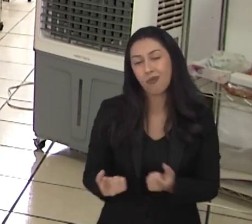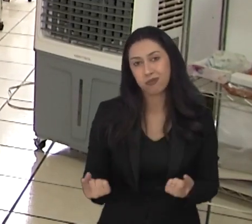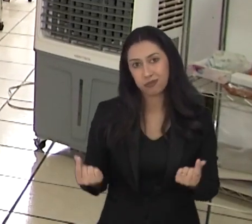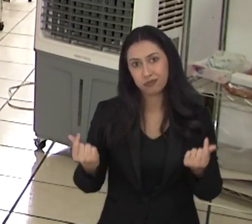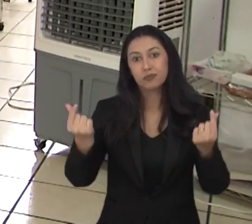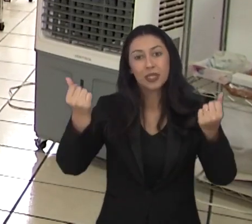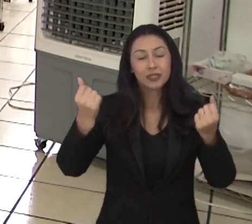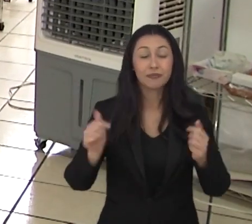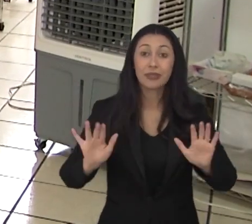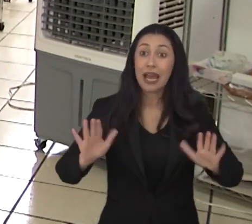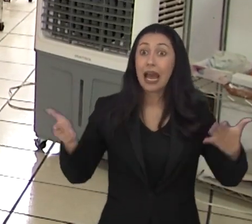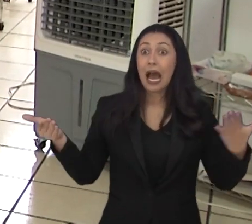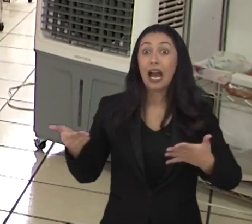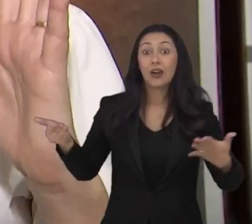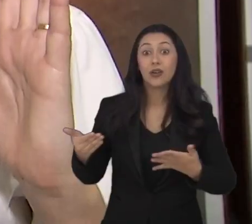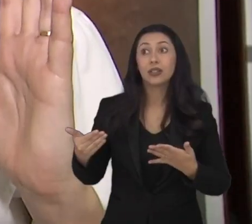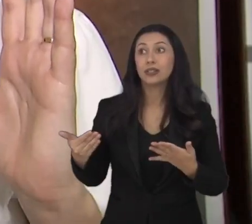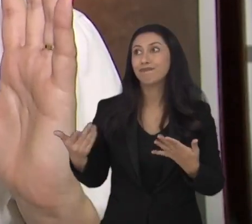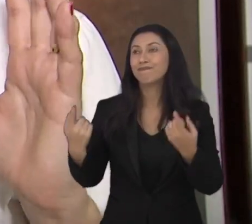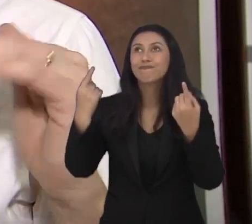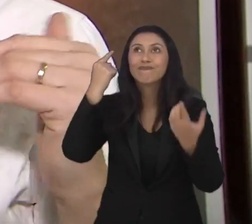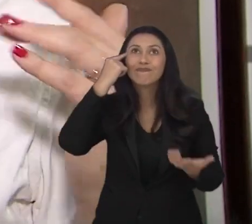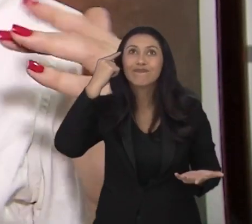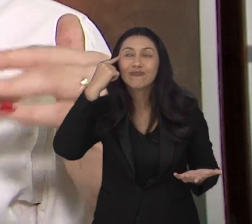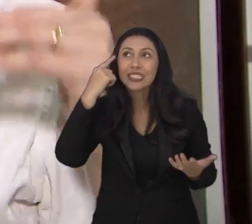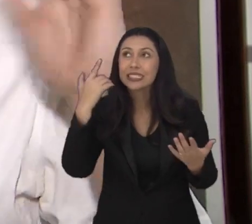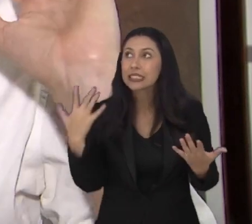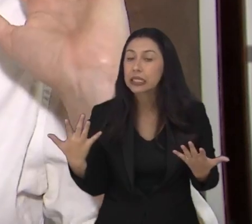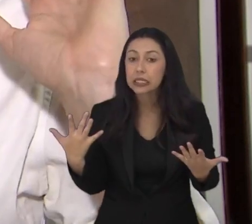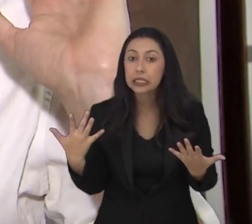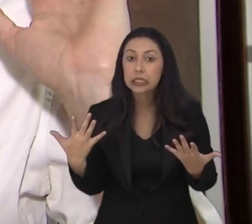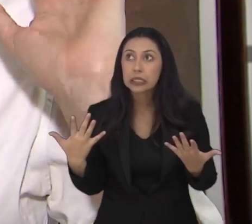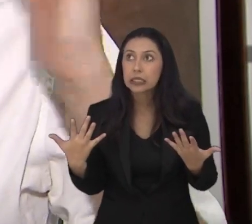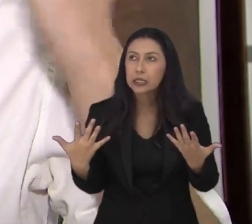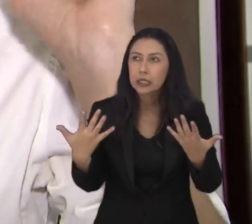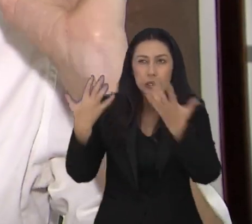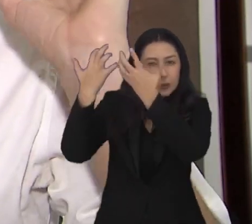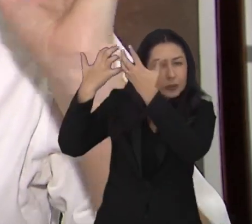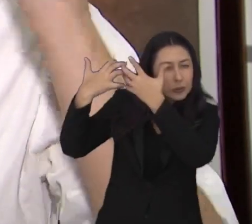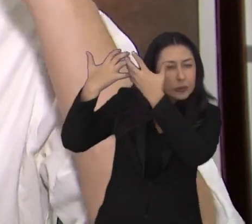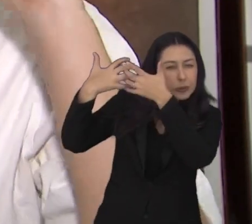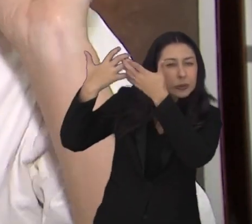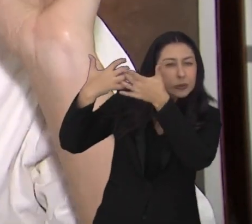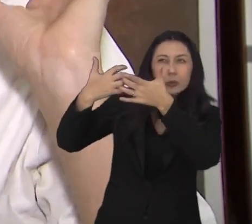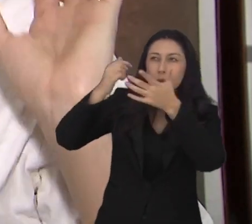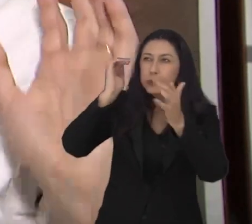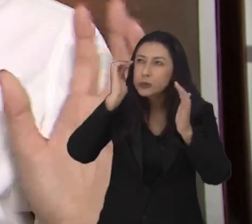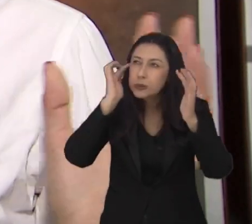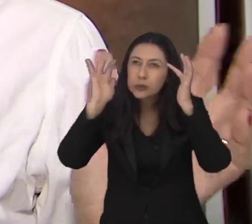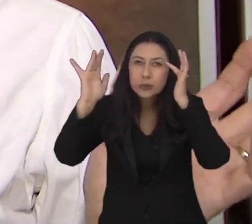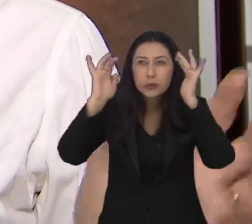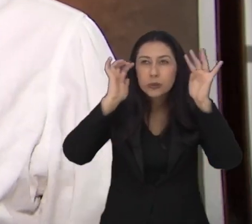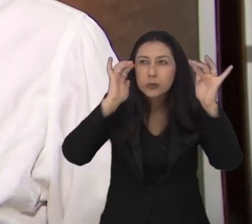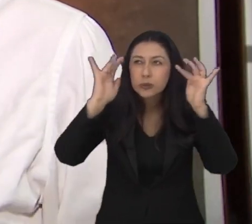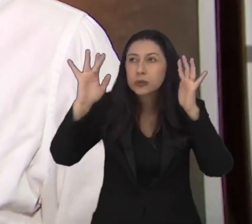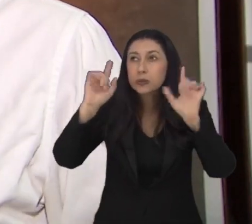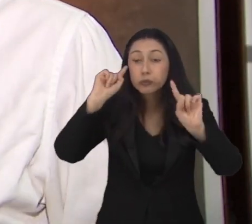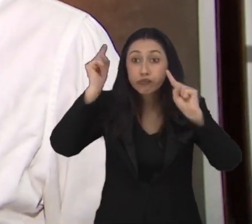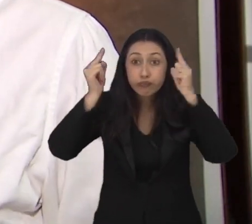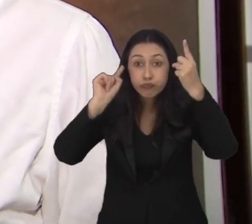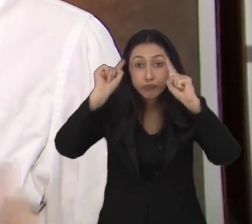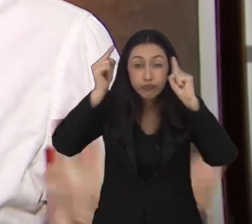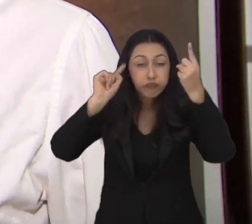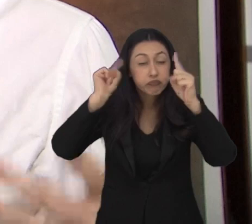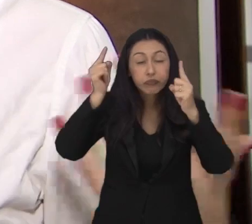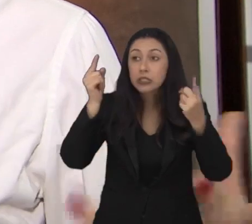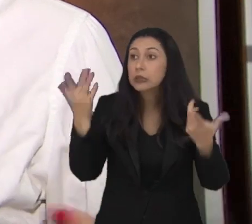de driblar o aumento dos preços. E agora é hora da gente talvez pensar mais usar a nossa imaginação, né,